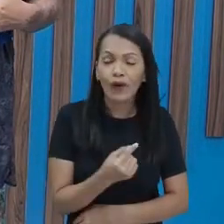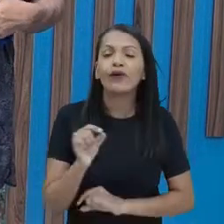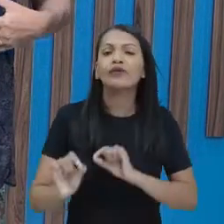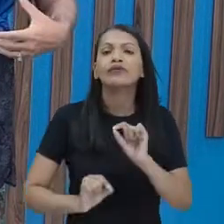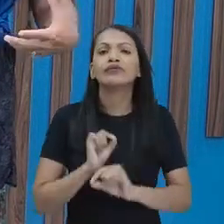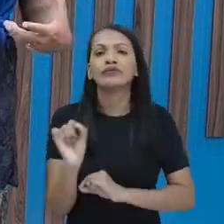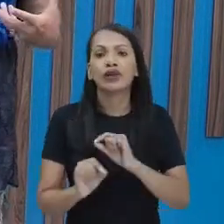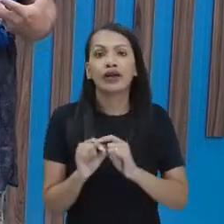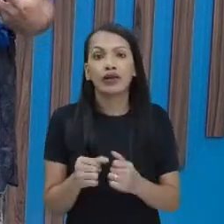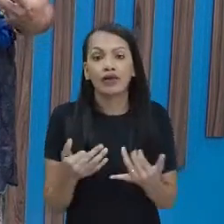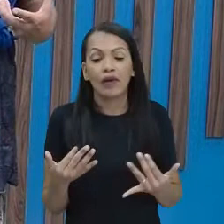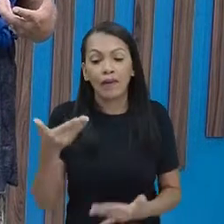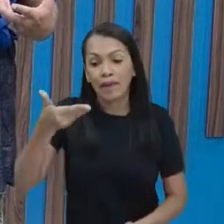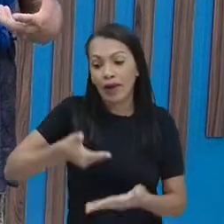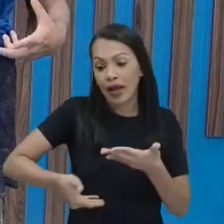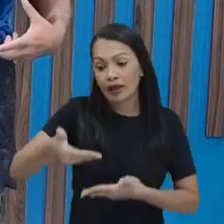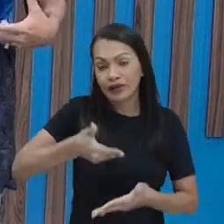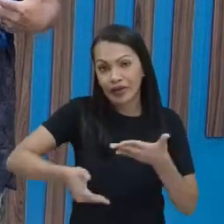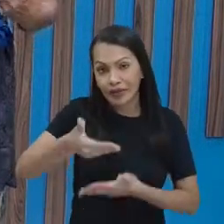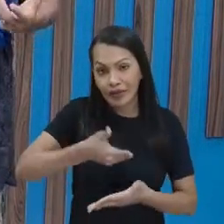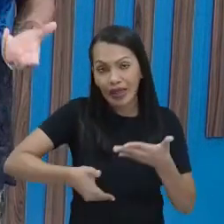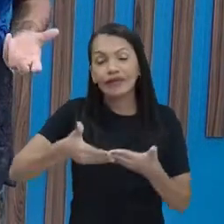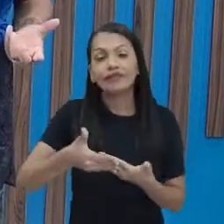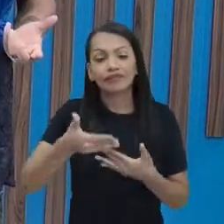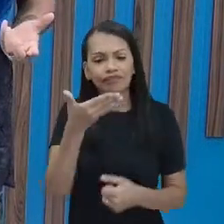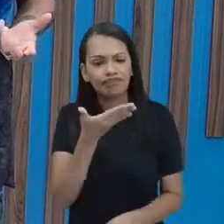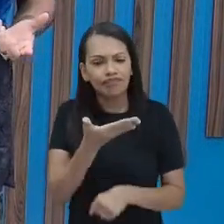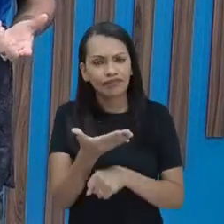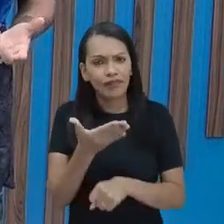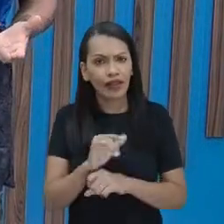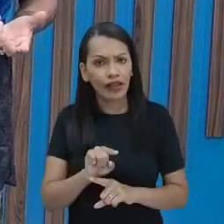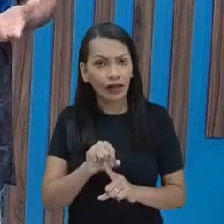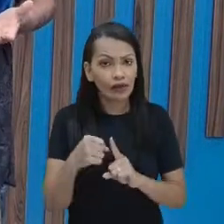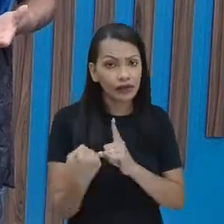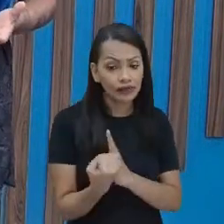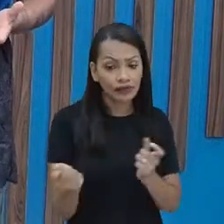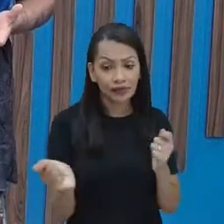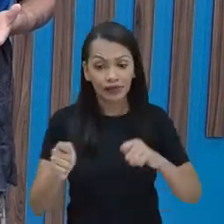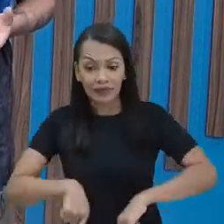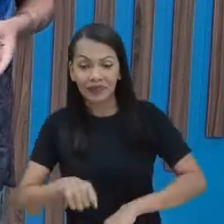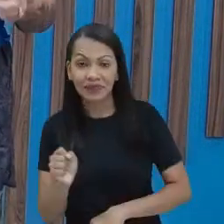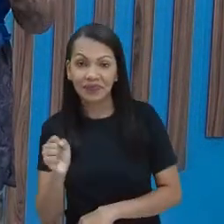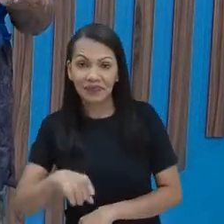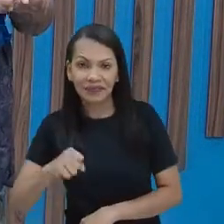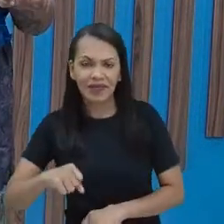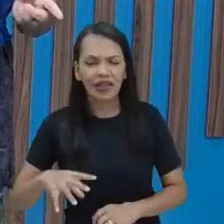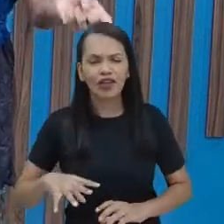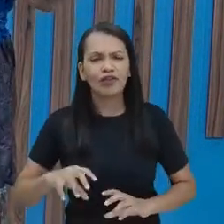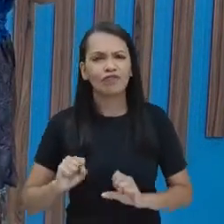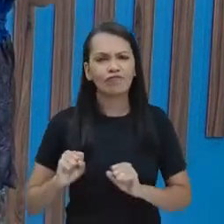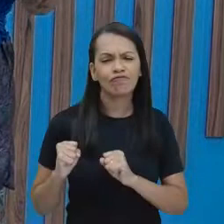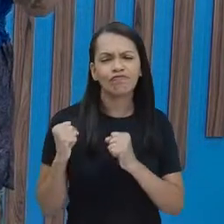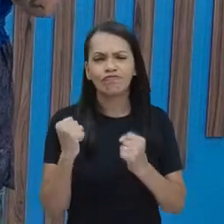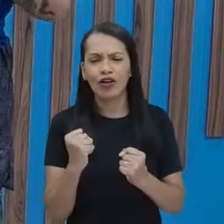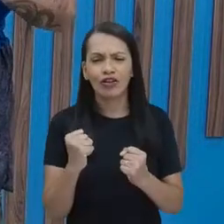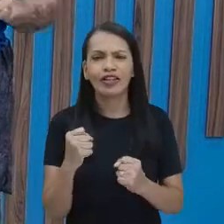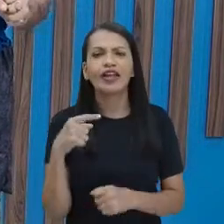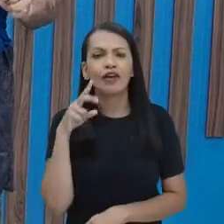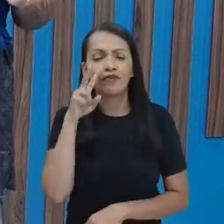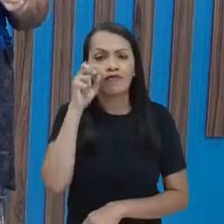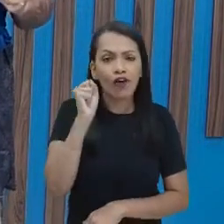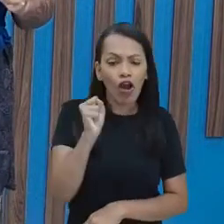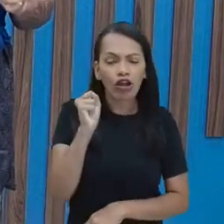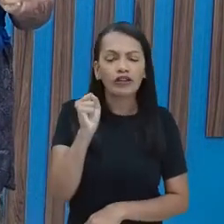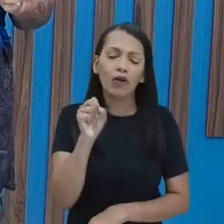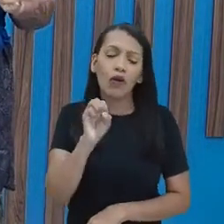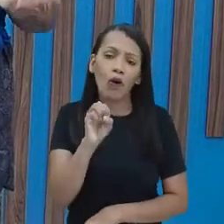que, enquanto participantes, enquanto atuantes em nossa sociedade, podemos sim fortalecer ou enfraquecer a